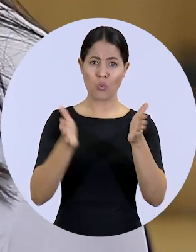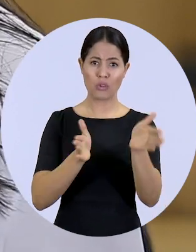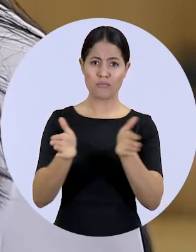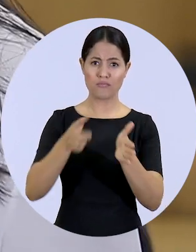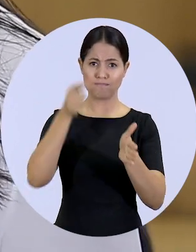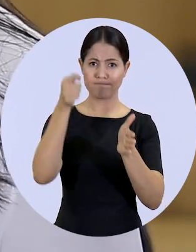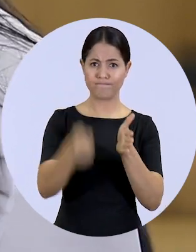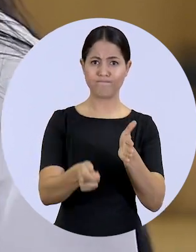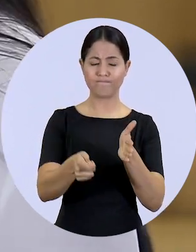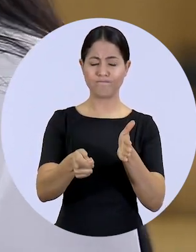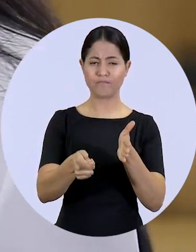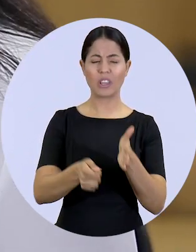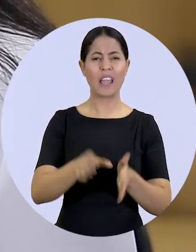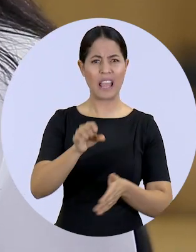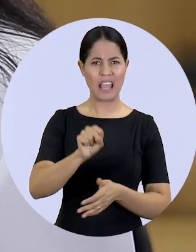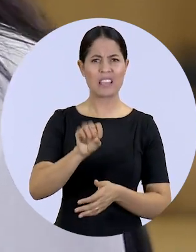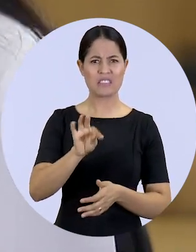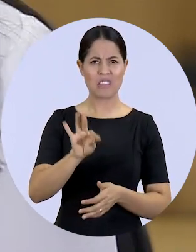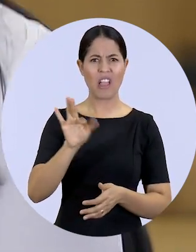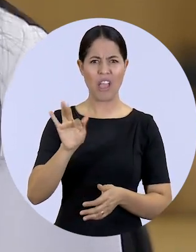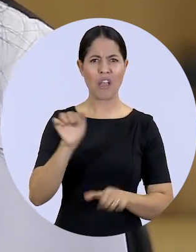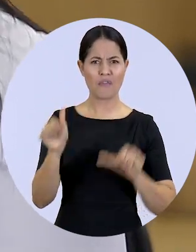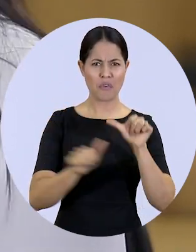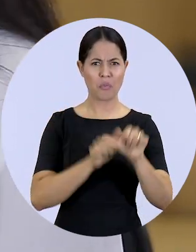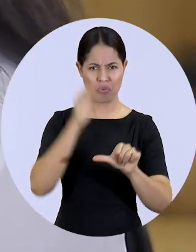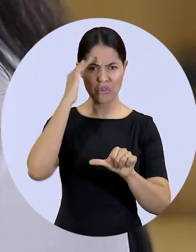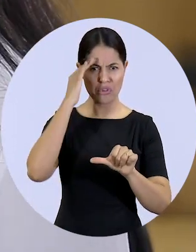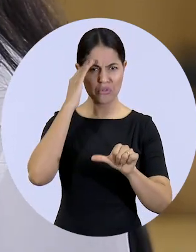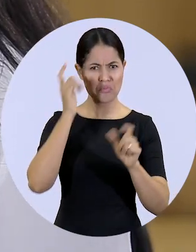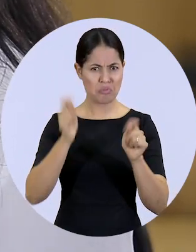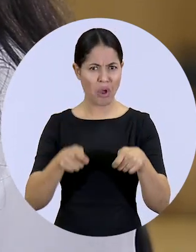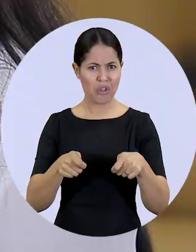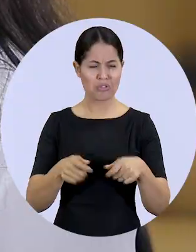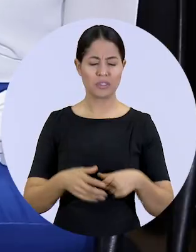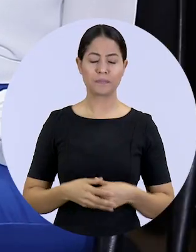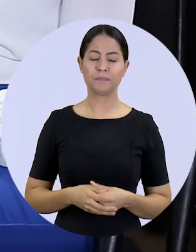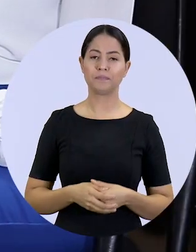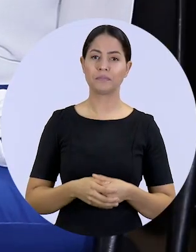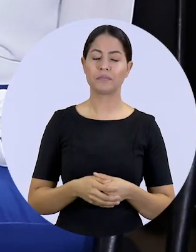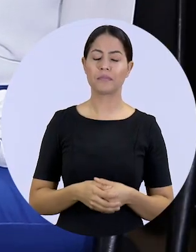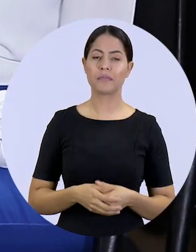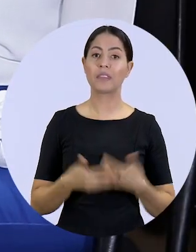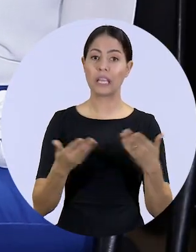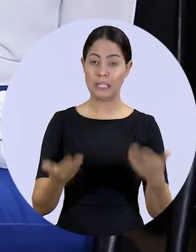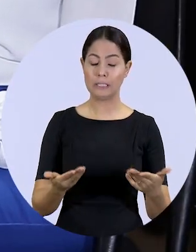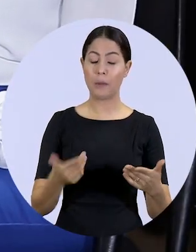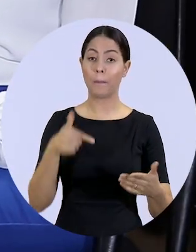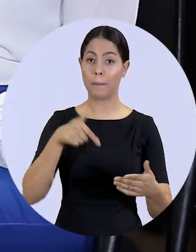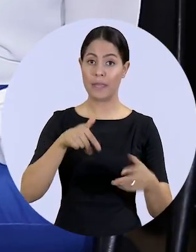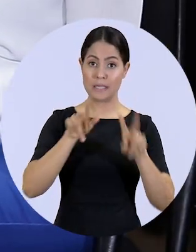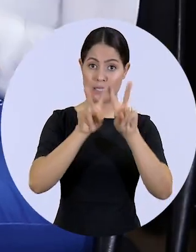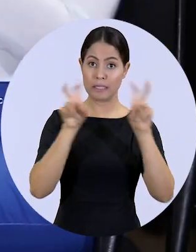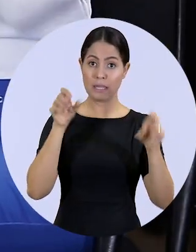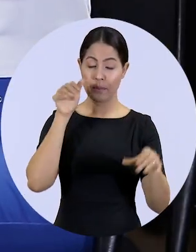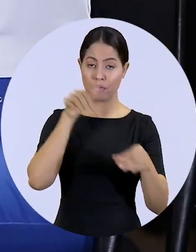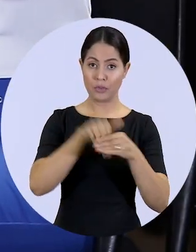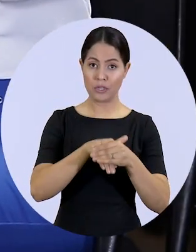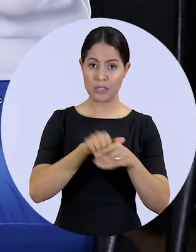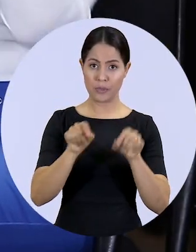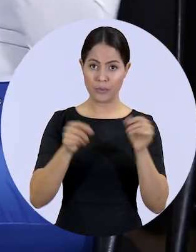em segunda instância. O STF pode mudar o entendimento? Vamos lá, em relação a essa